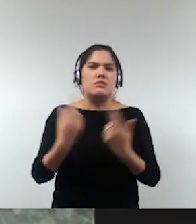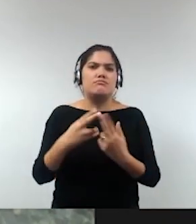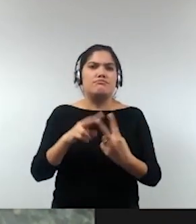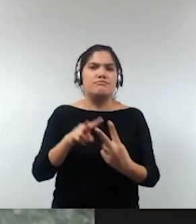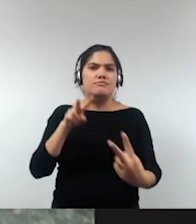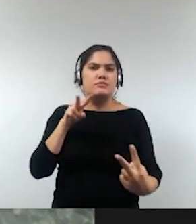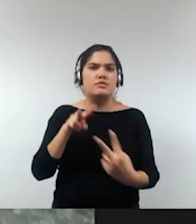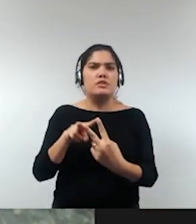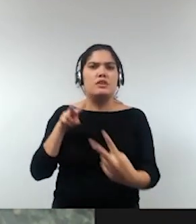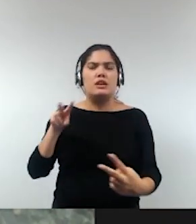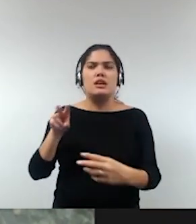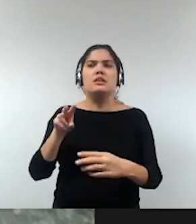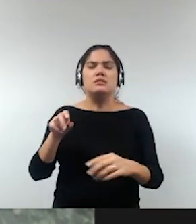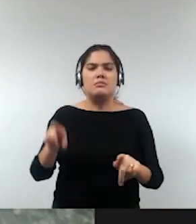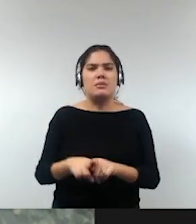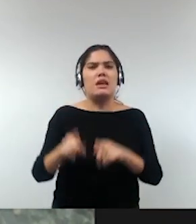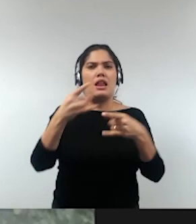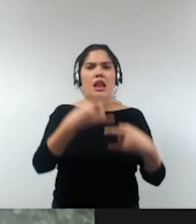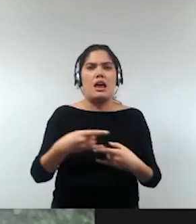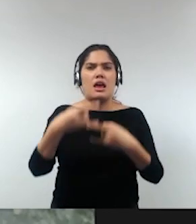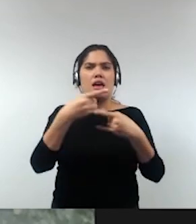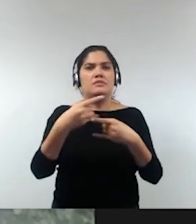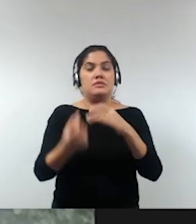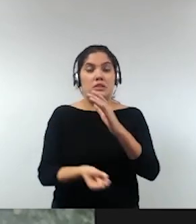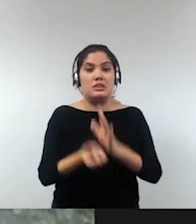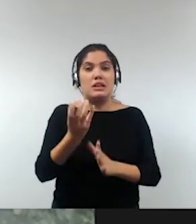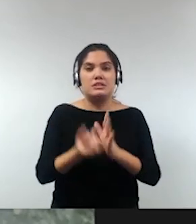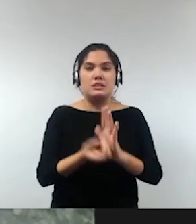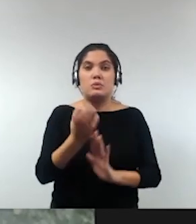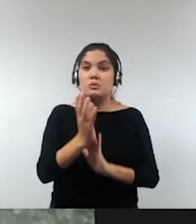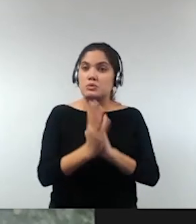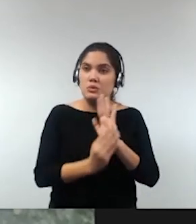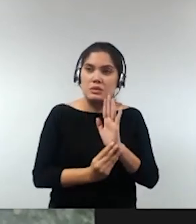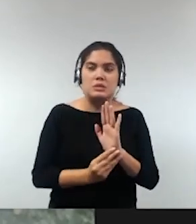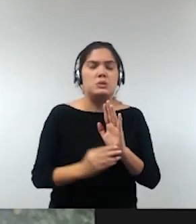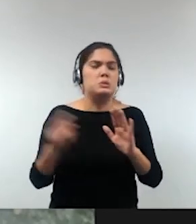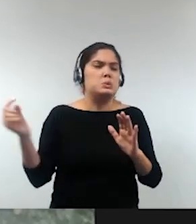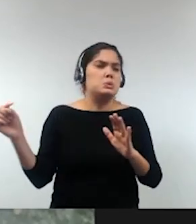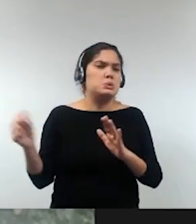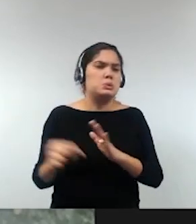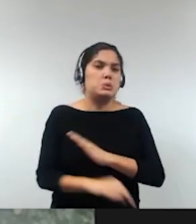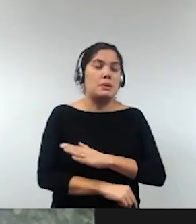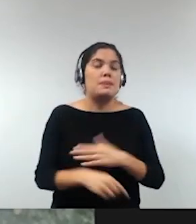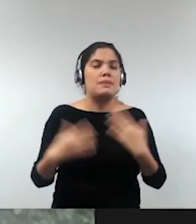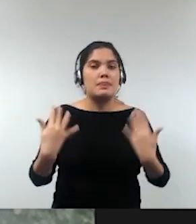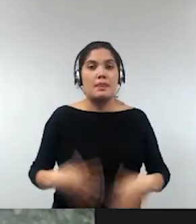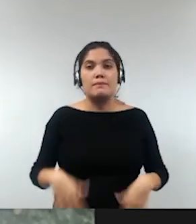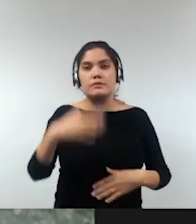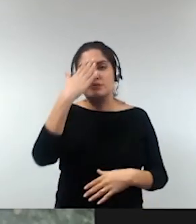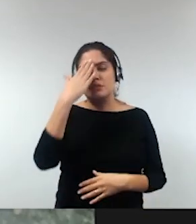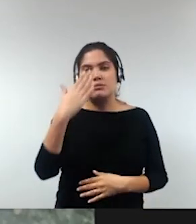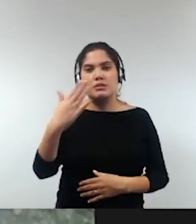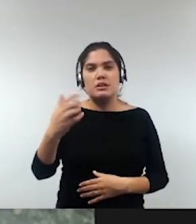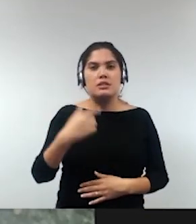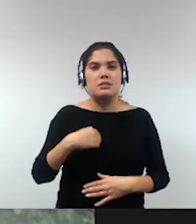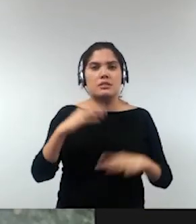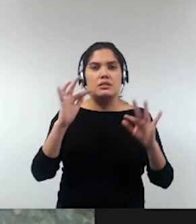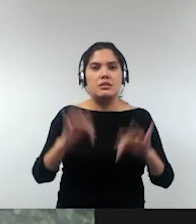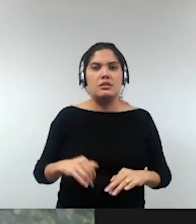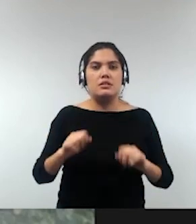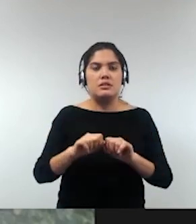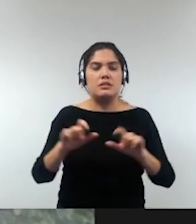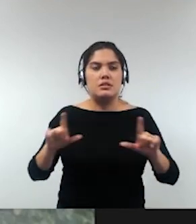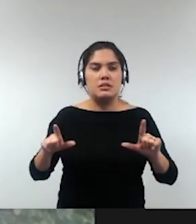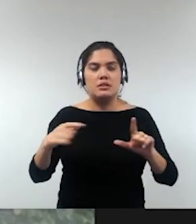virtuais, lives, assim, a produção de conteúdo tem sido muito intensa, né? Então, Então, gente, muito obrigada. Eu encerro, então, aqui o